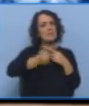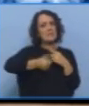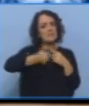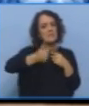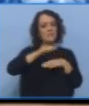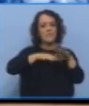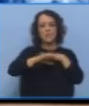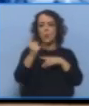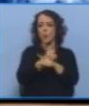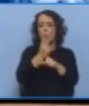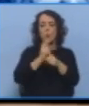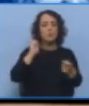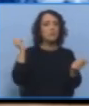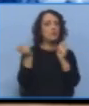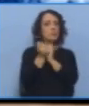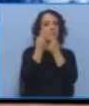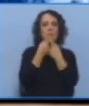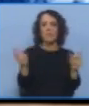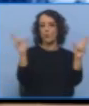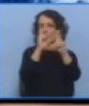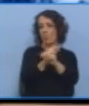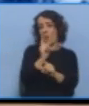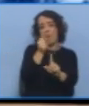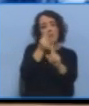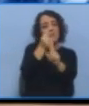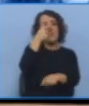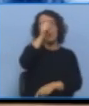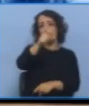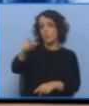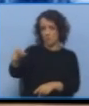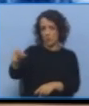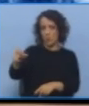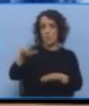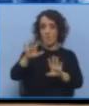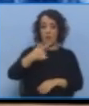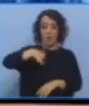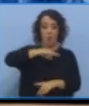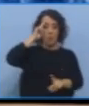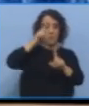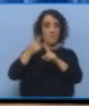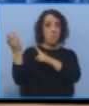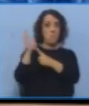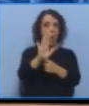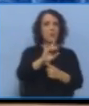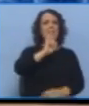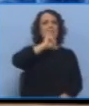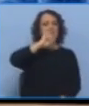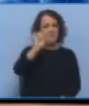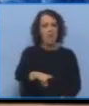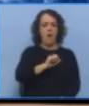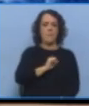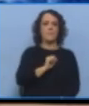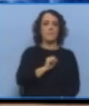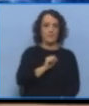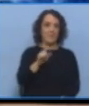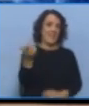absolutamente diferente e absolutamente novo. E este é o desafio que fazemos às pessoas. E o que nós queremos mostrar é que é possível. É possível. Olha, desde E